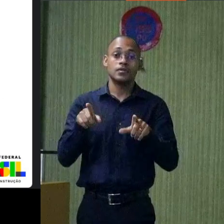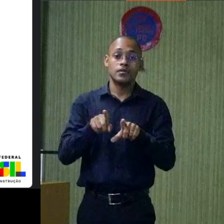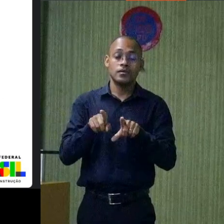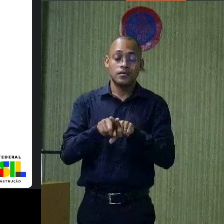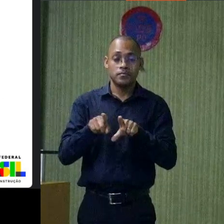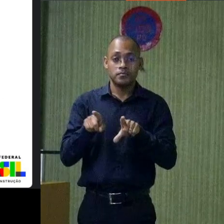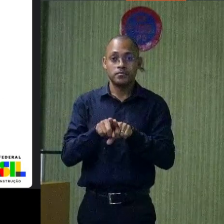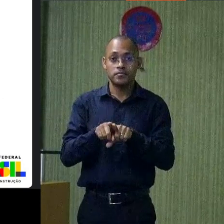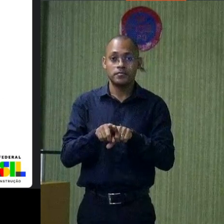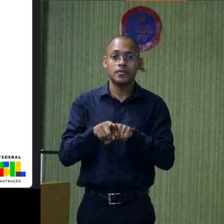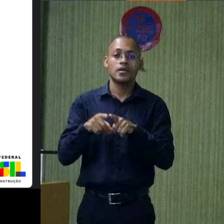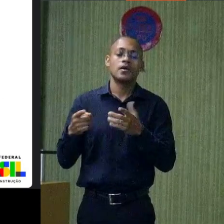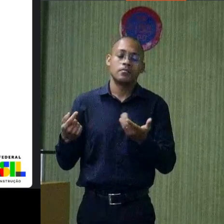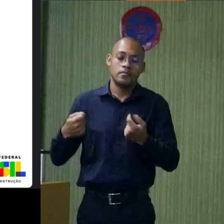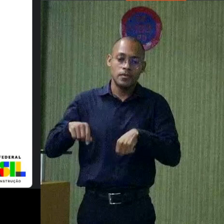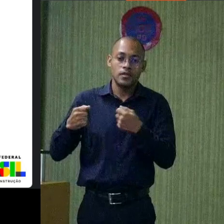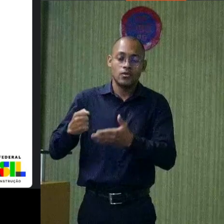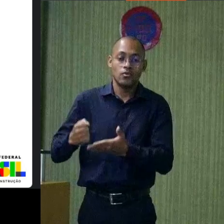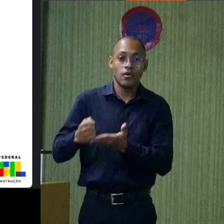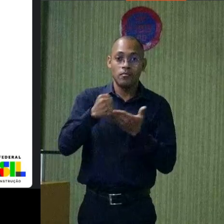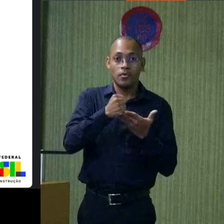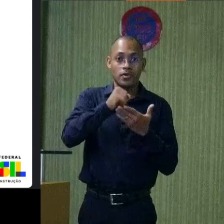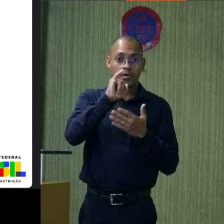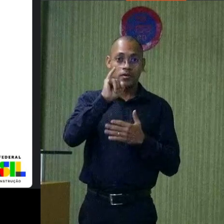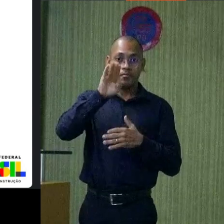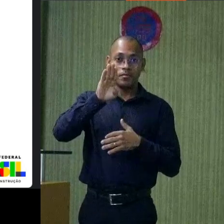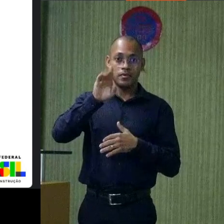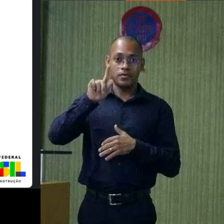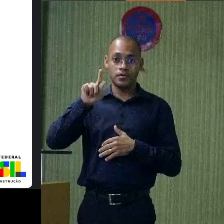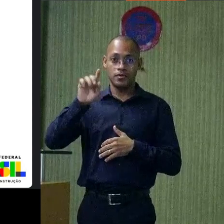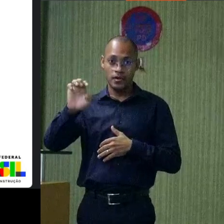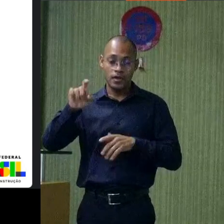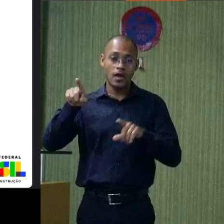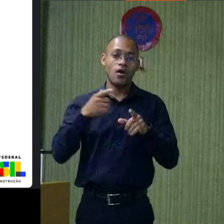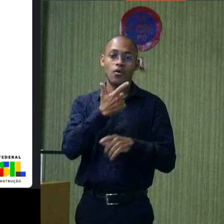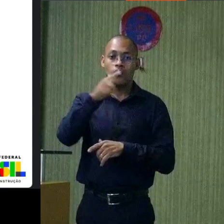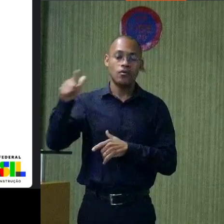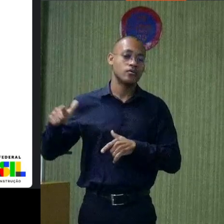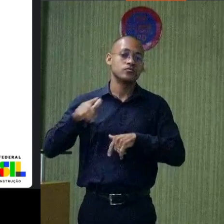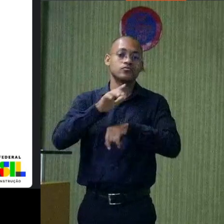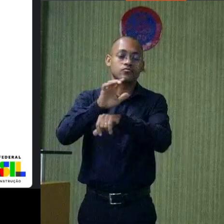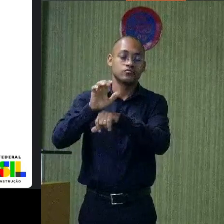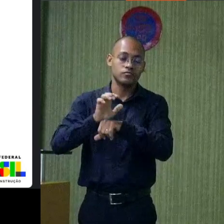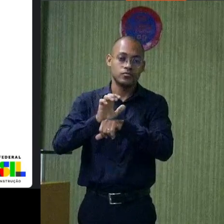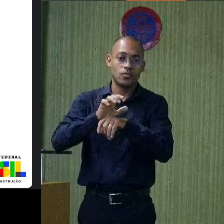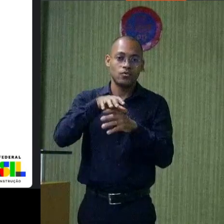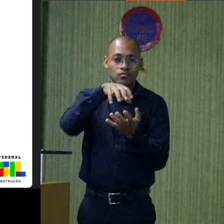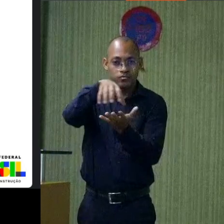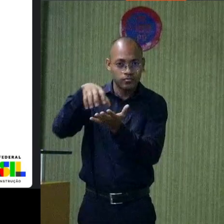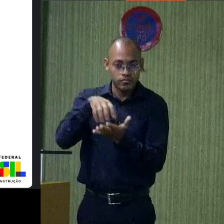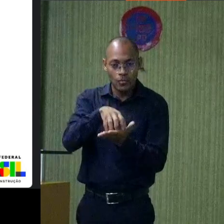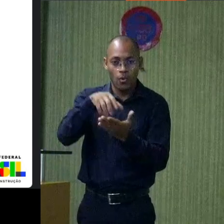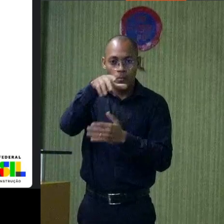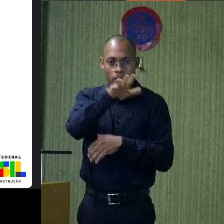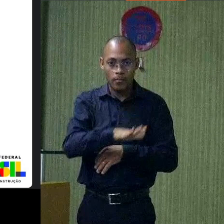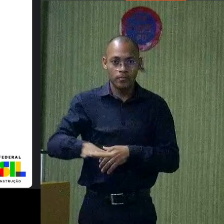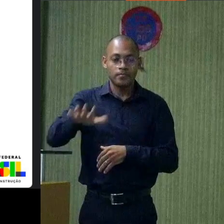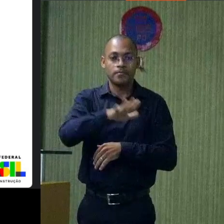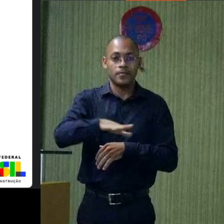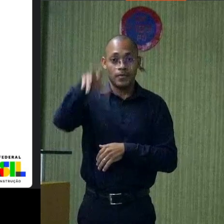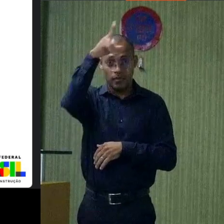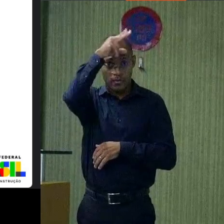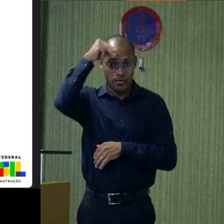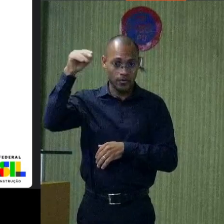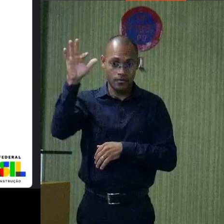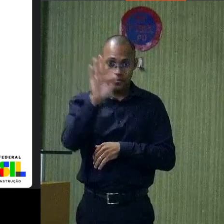contará com o apoio do IBGE e de outros órgãos públicos federais estaduais distritais e municipais responsáveis por D as